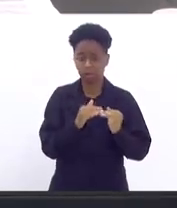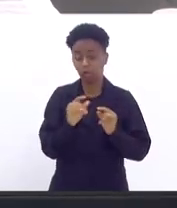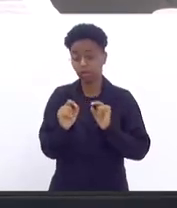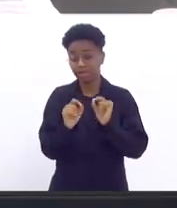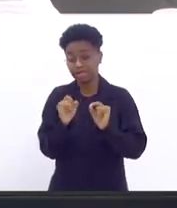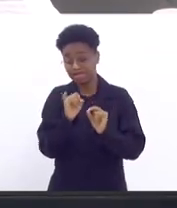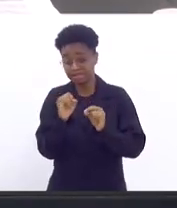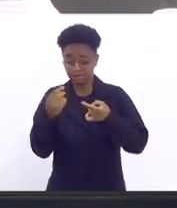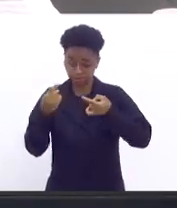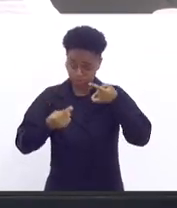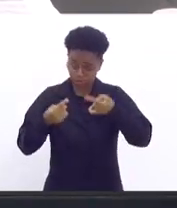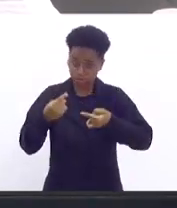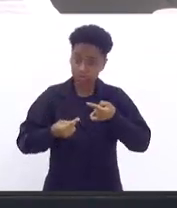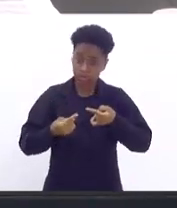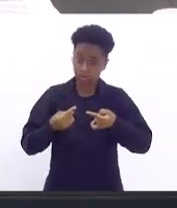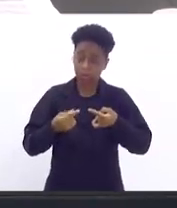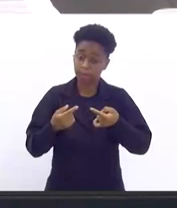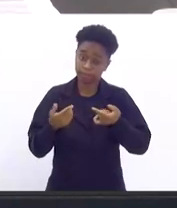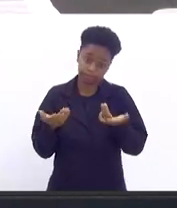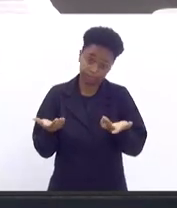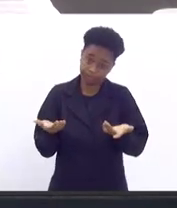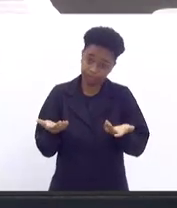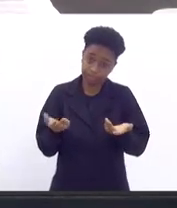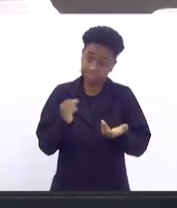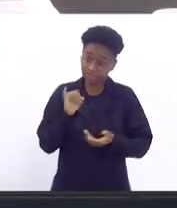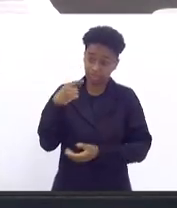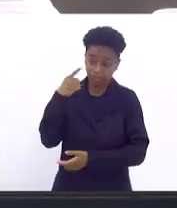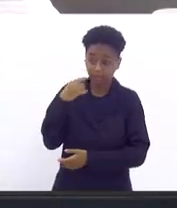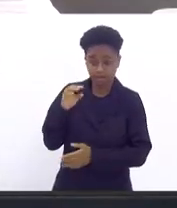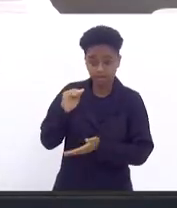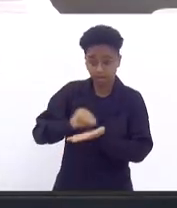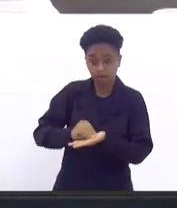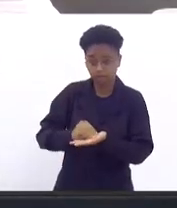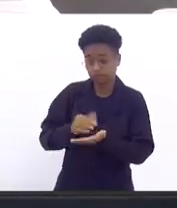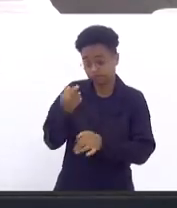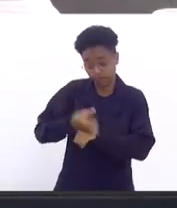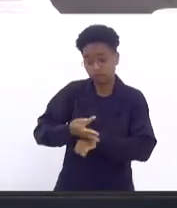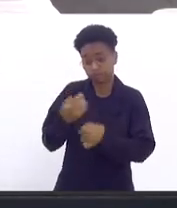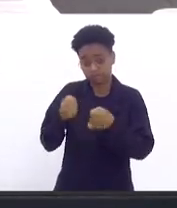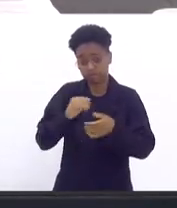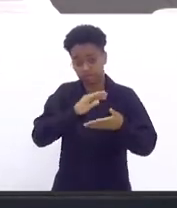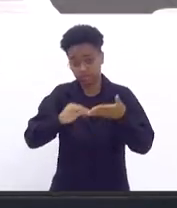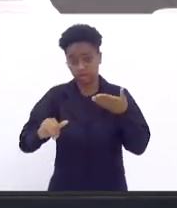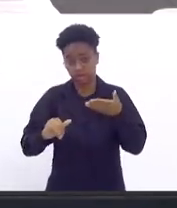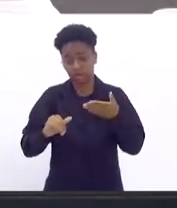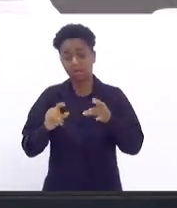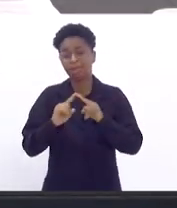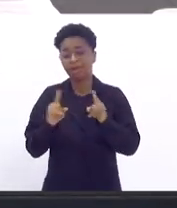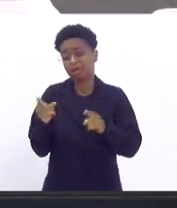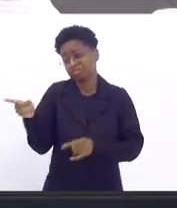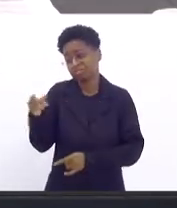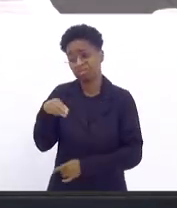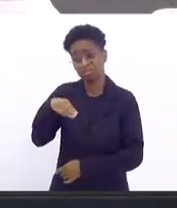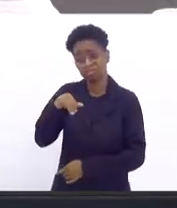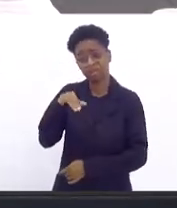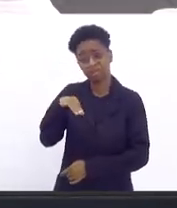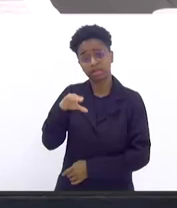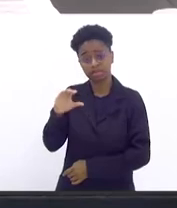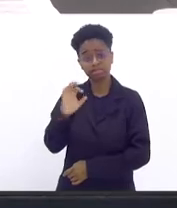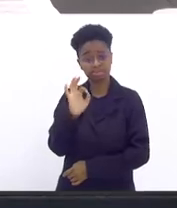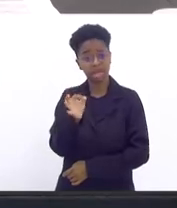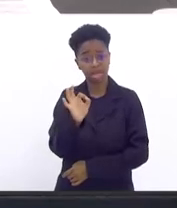quando tem polêmica tem no Deputado não tá presente tem que retirar agora é o deputado me que tem razão eu penso